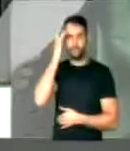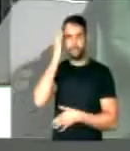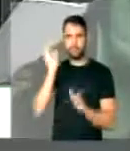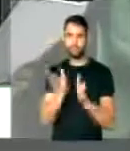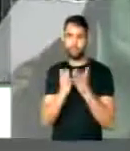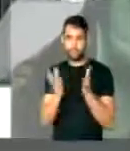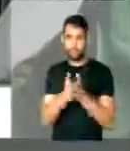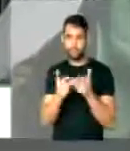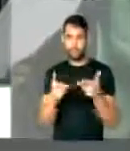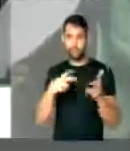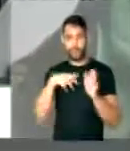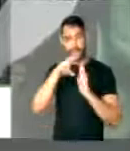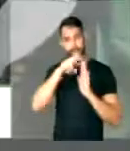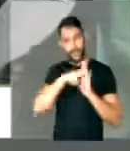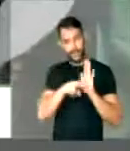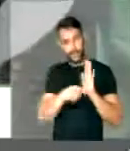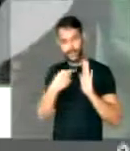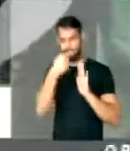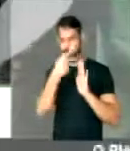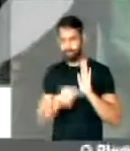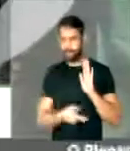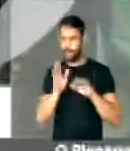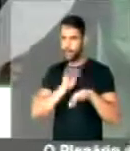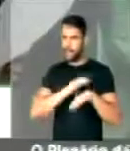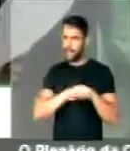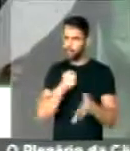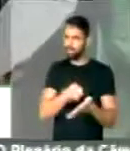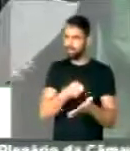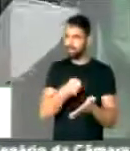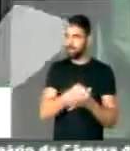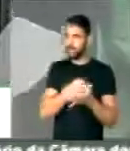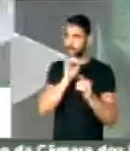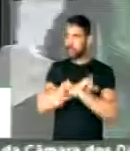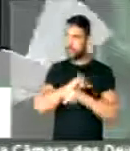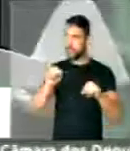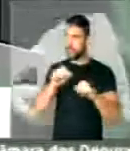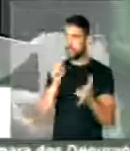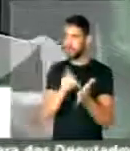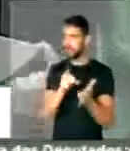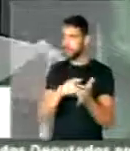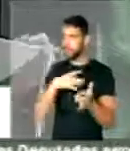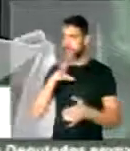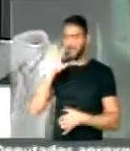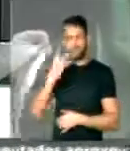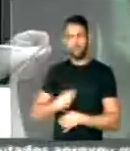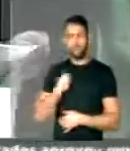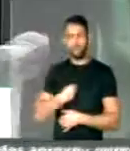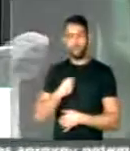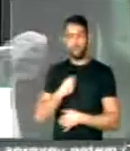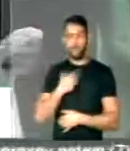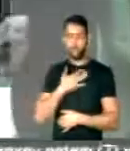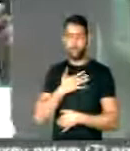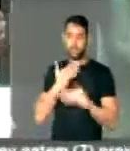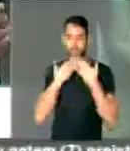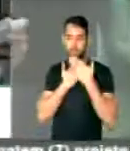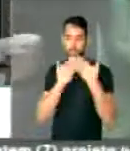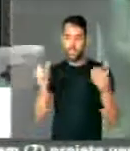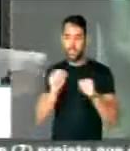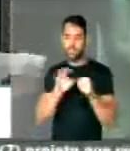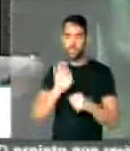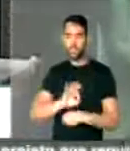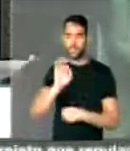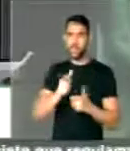brasileiros. Critérios mais rigorosos de classificação, evidentemente, mostrariam contingentes